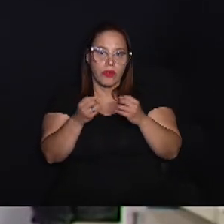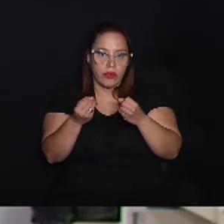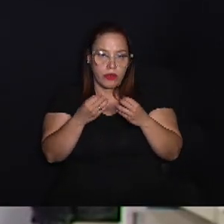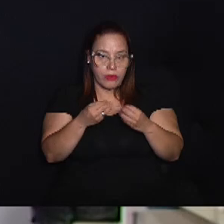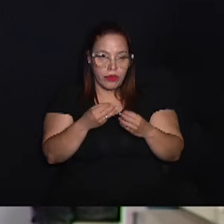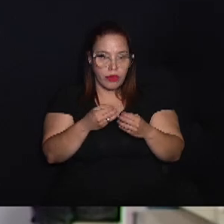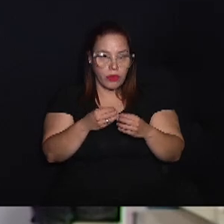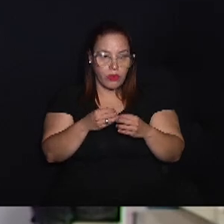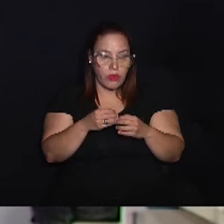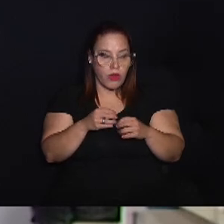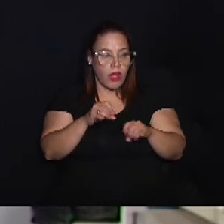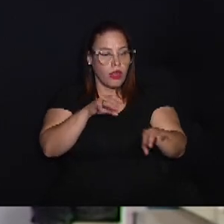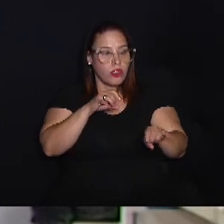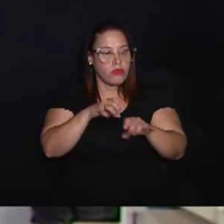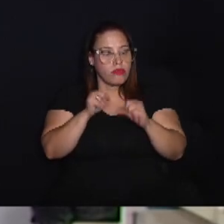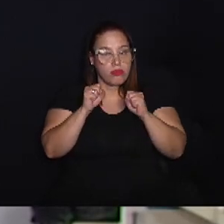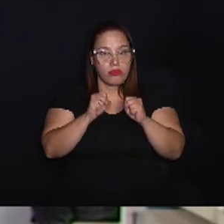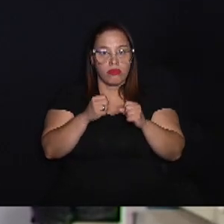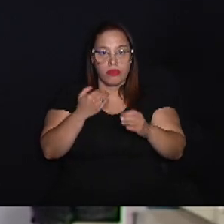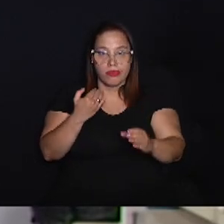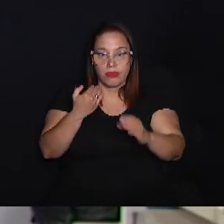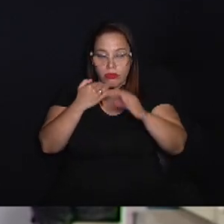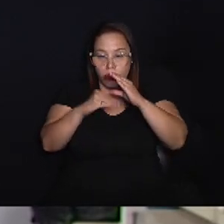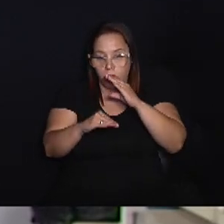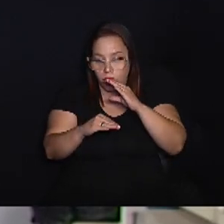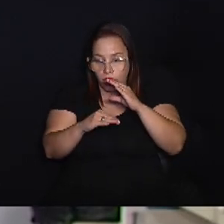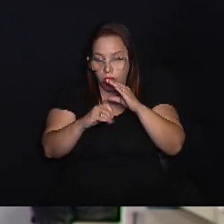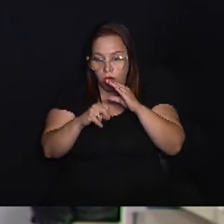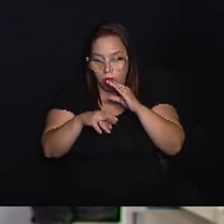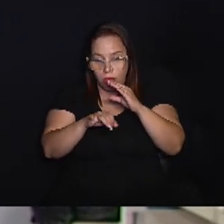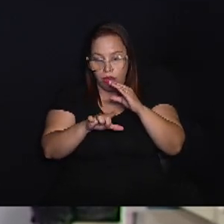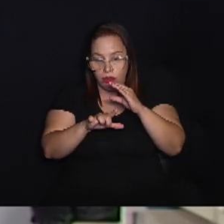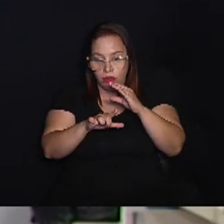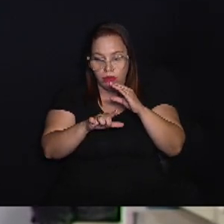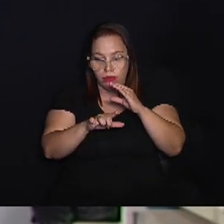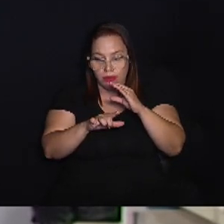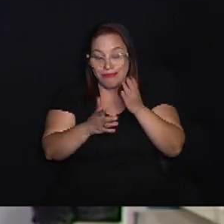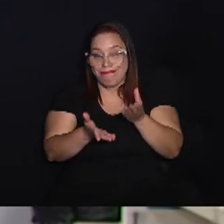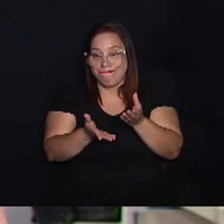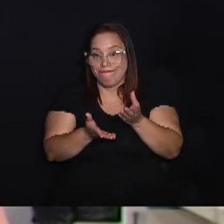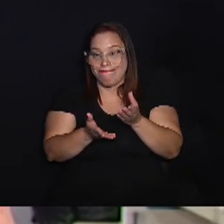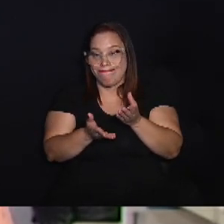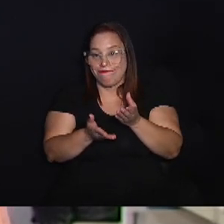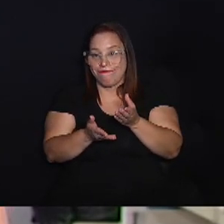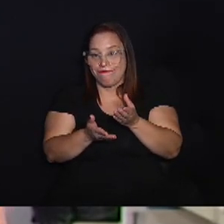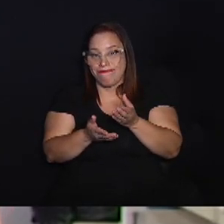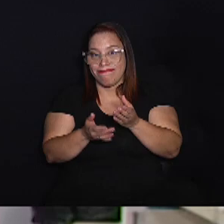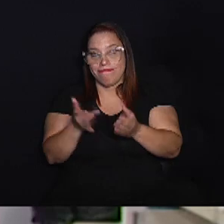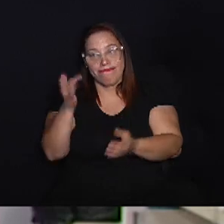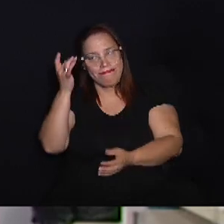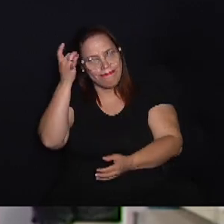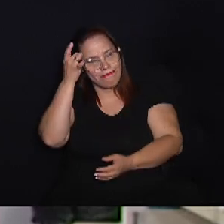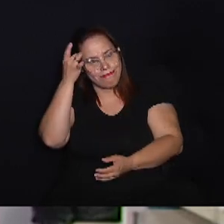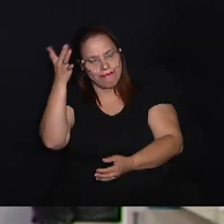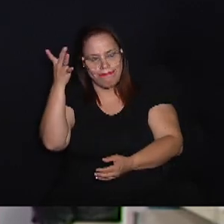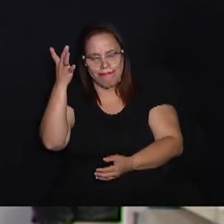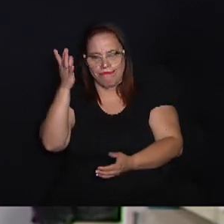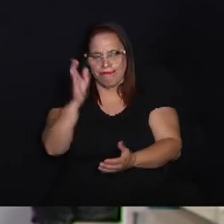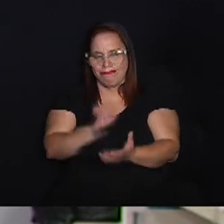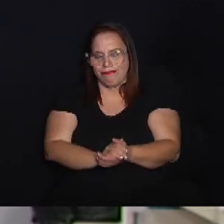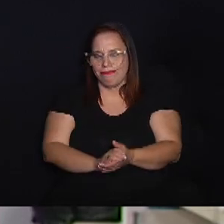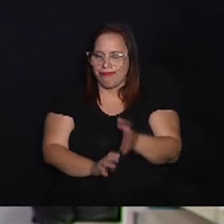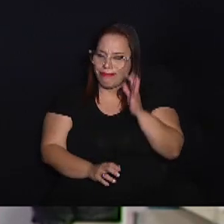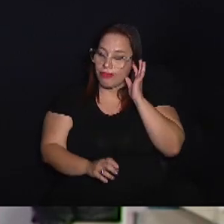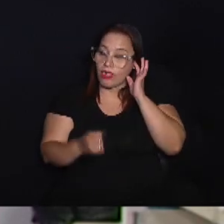meio digital, eu posso te mandar por e-mail. Então, você tem uma facilidade enorme. Você pode